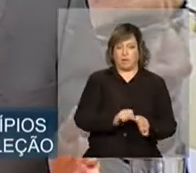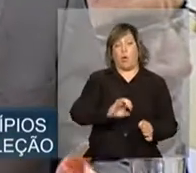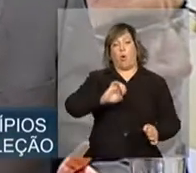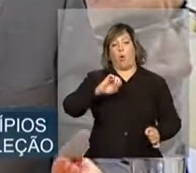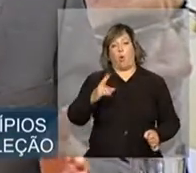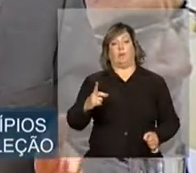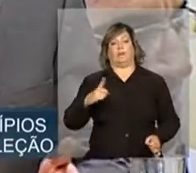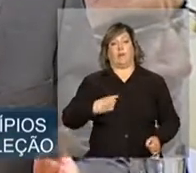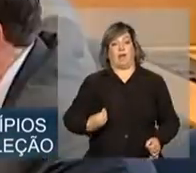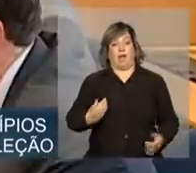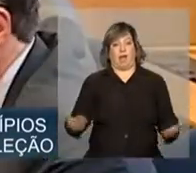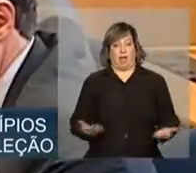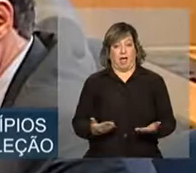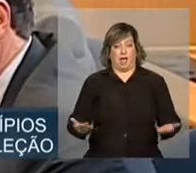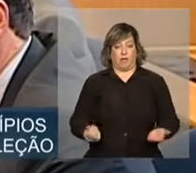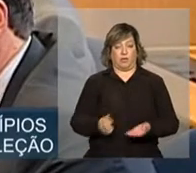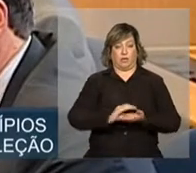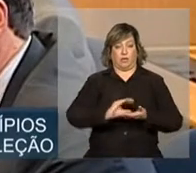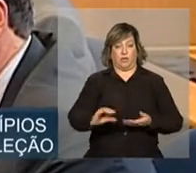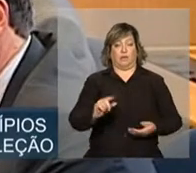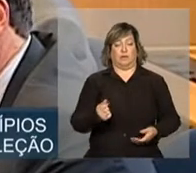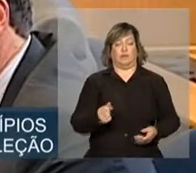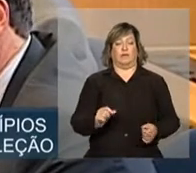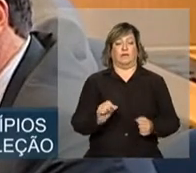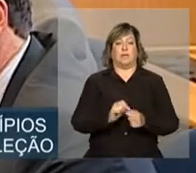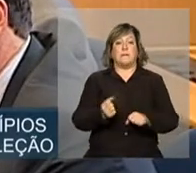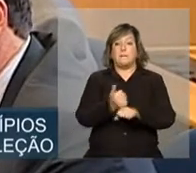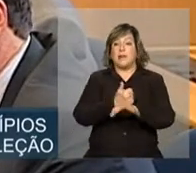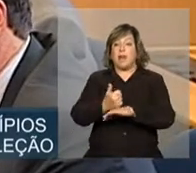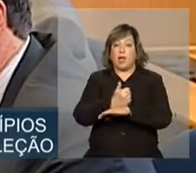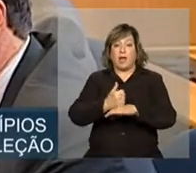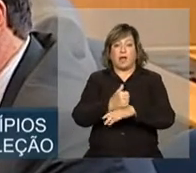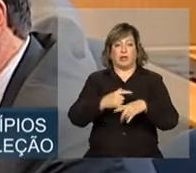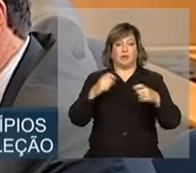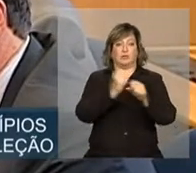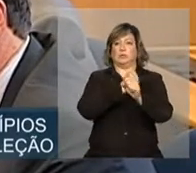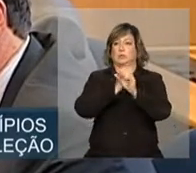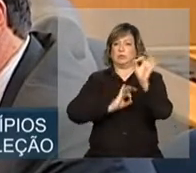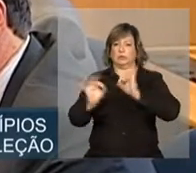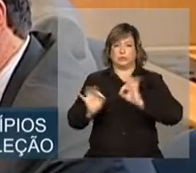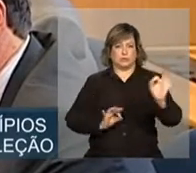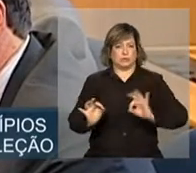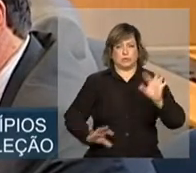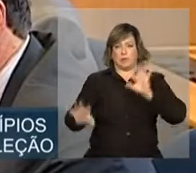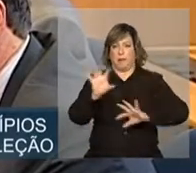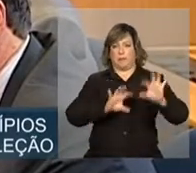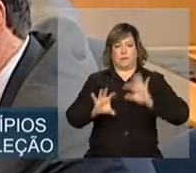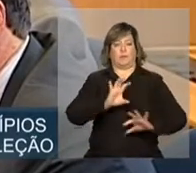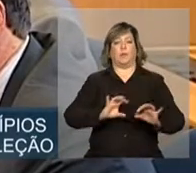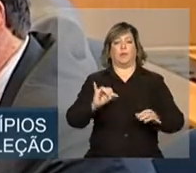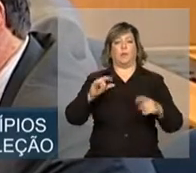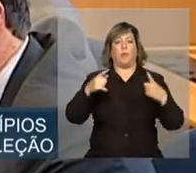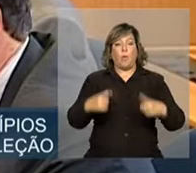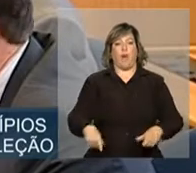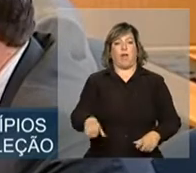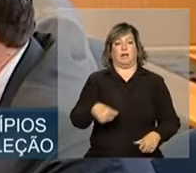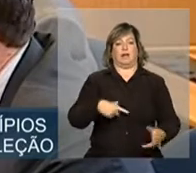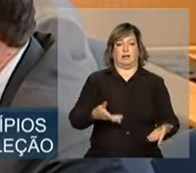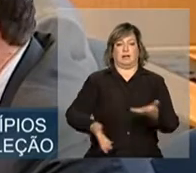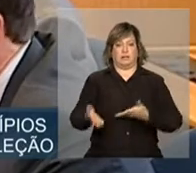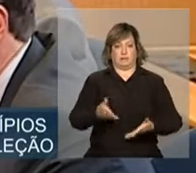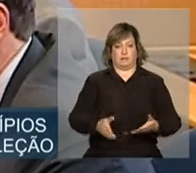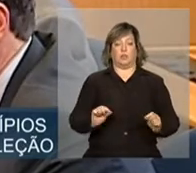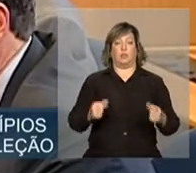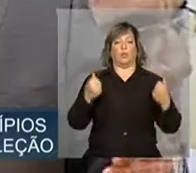executando o recursos para melhorar a infraestrutura das suas unidades de saúde ou seja o investimento bom dura o aumento do